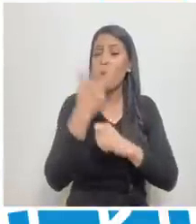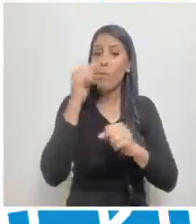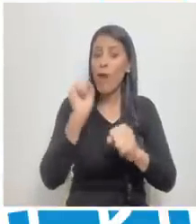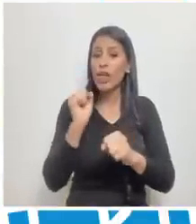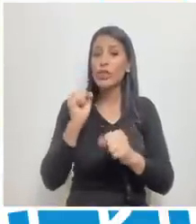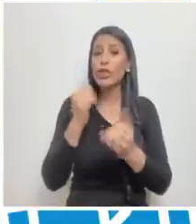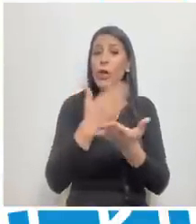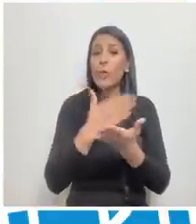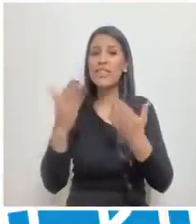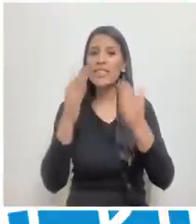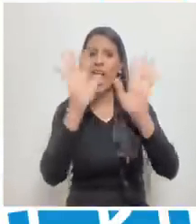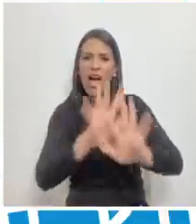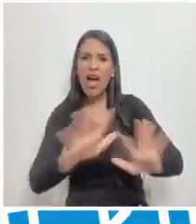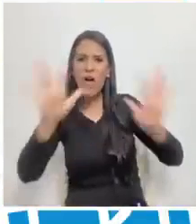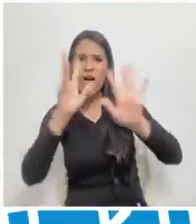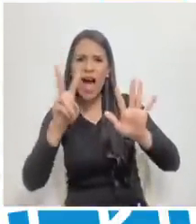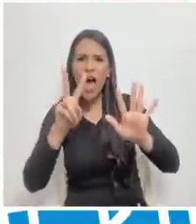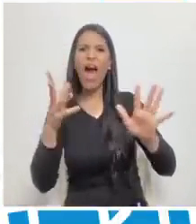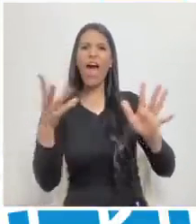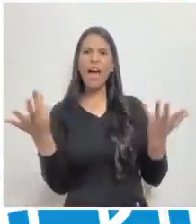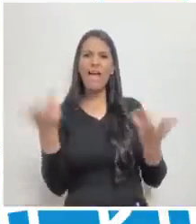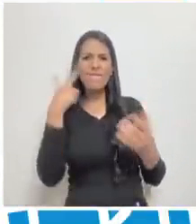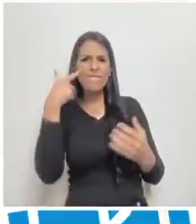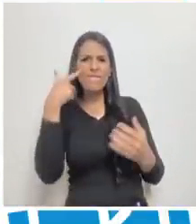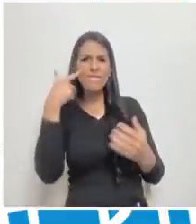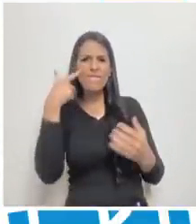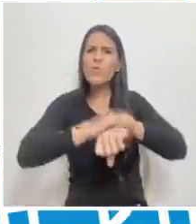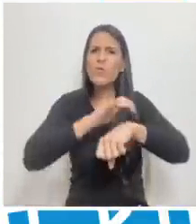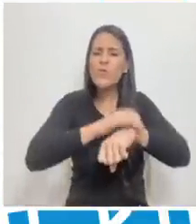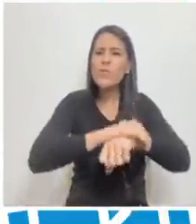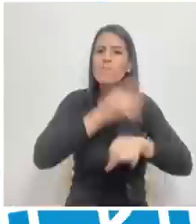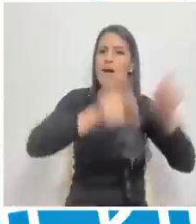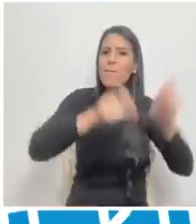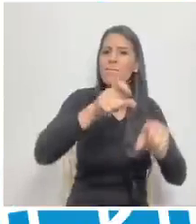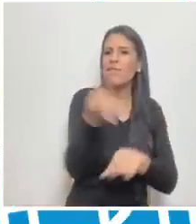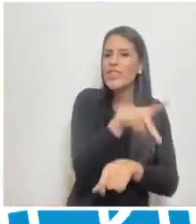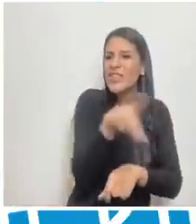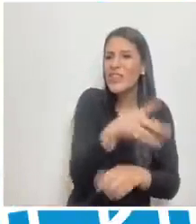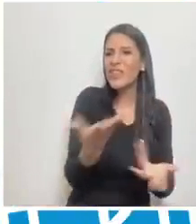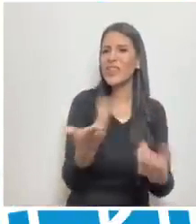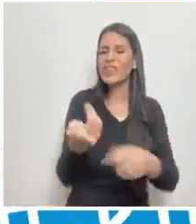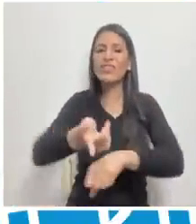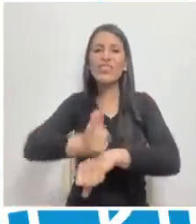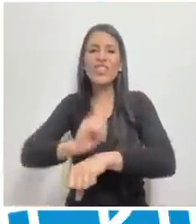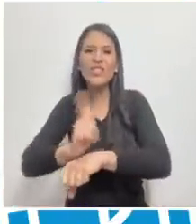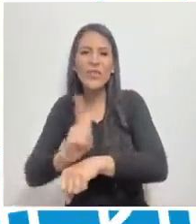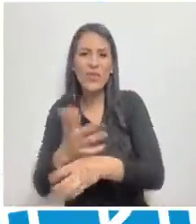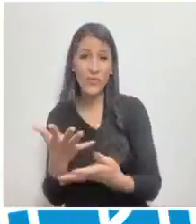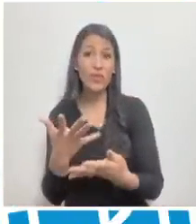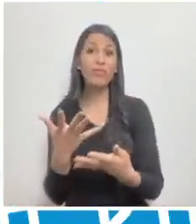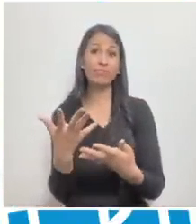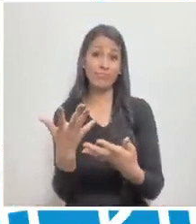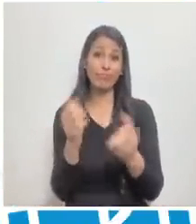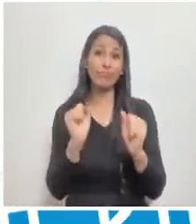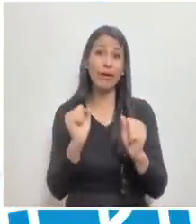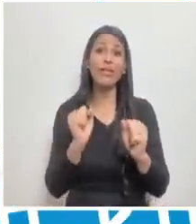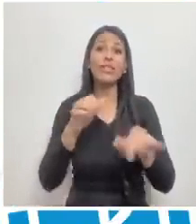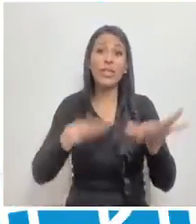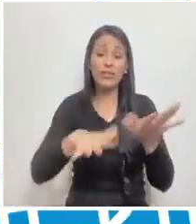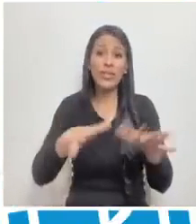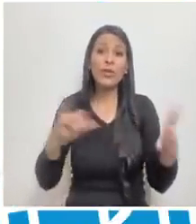culpabilização de professores e de gestores escolares, gestores educacionais de redes de ensino,